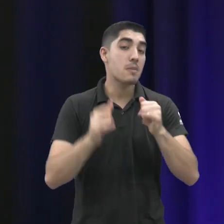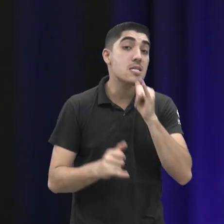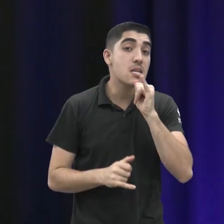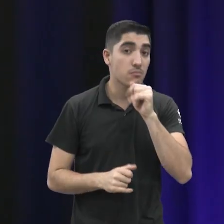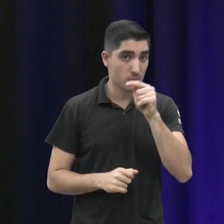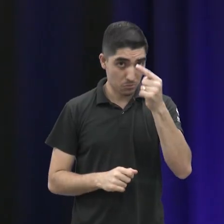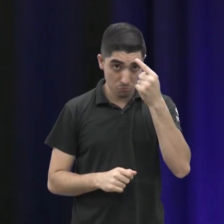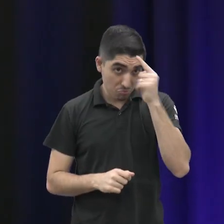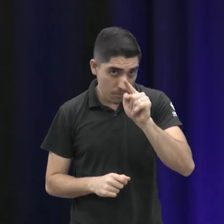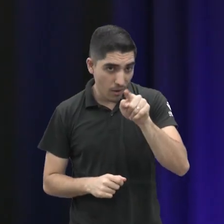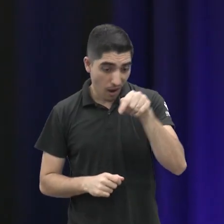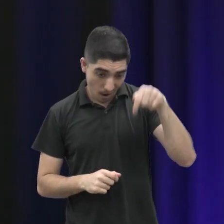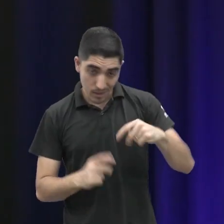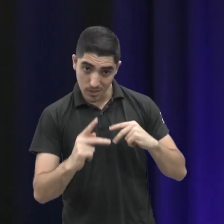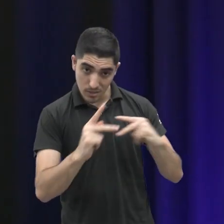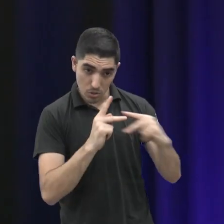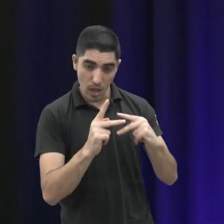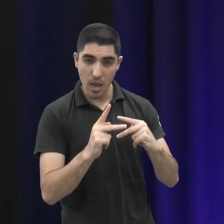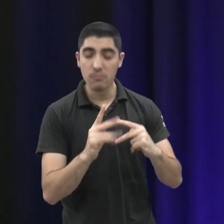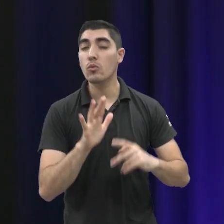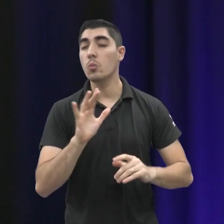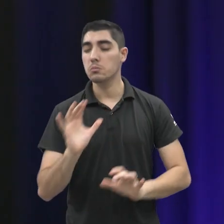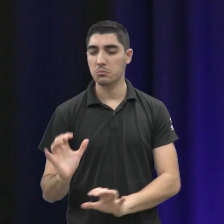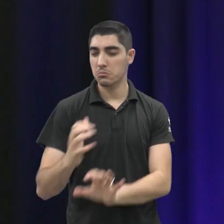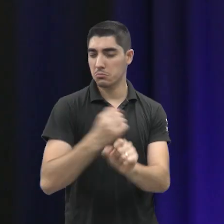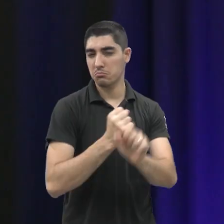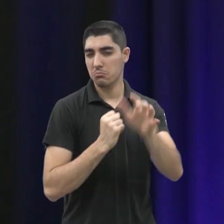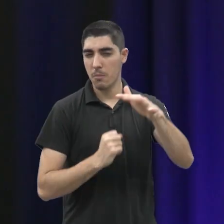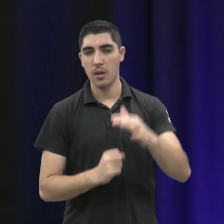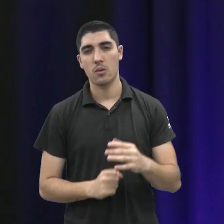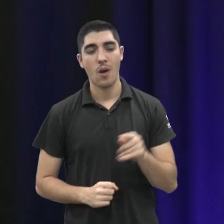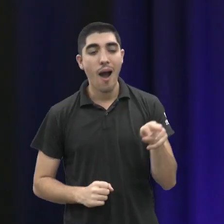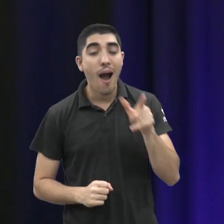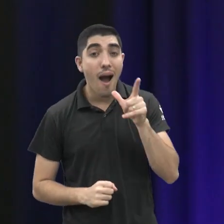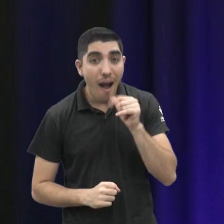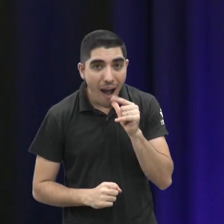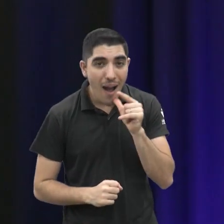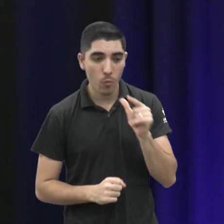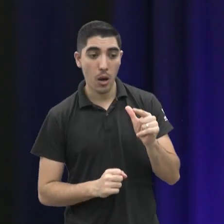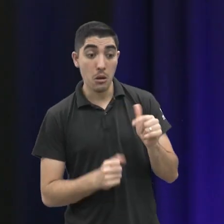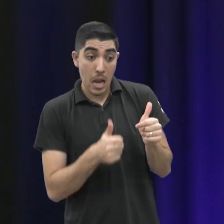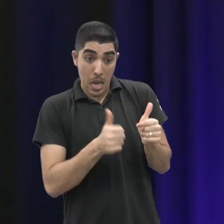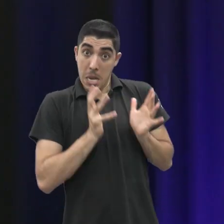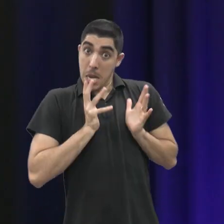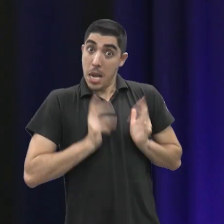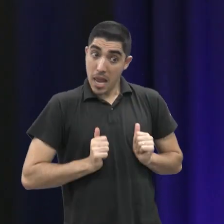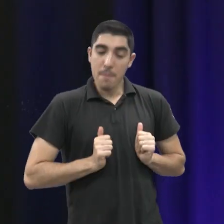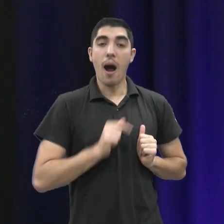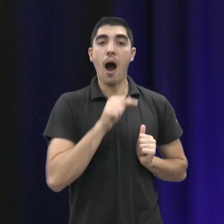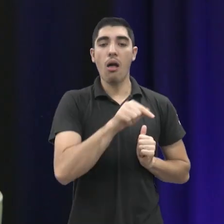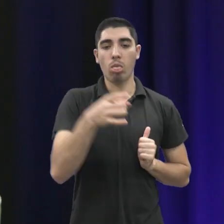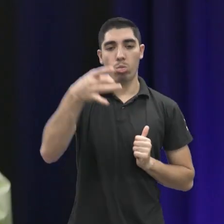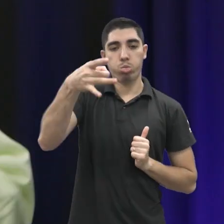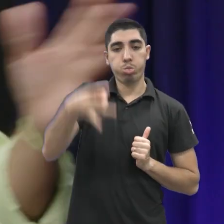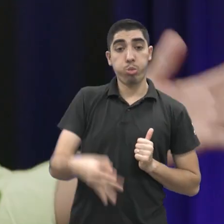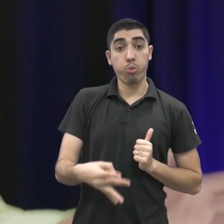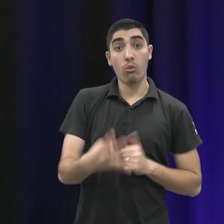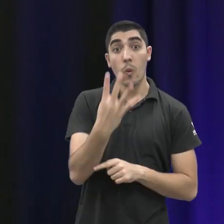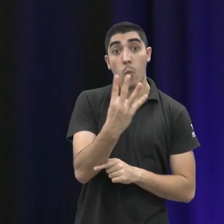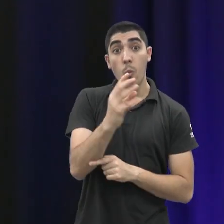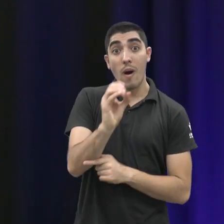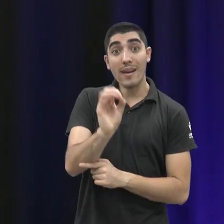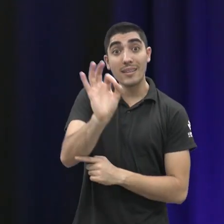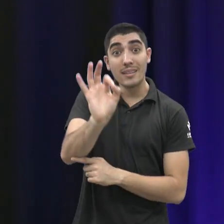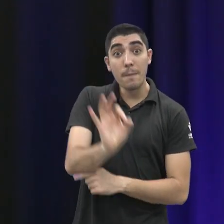mas aqui em São José dos Campos, a gente perde em torno de 40% da água que é tratada e para ser distribuída